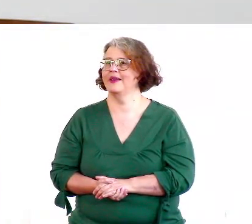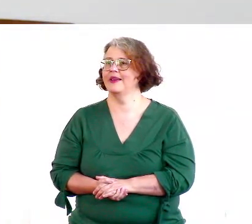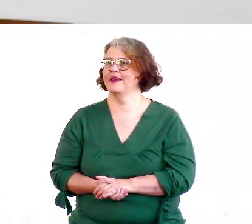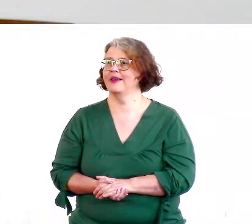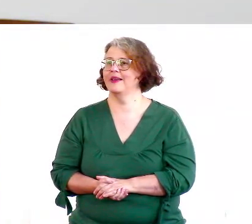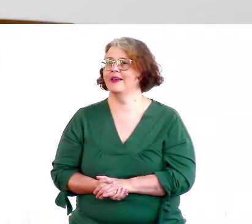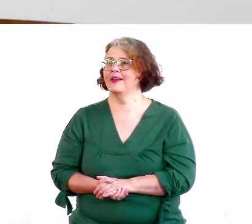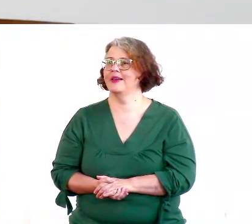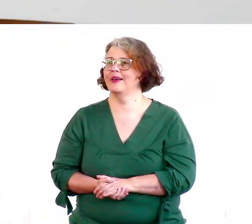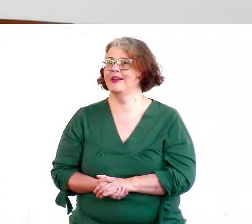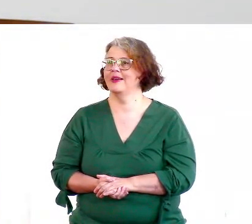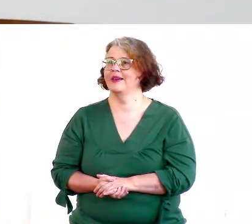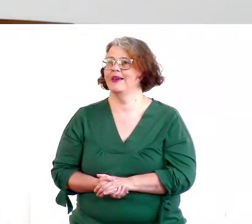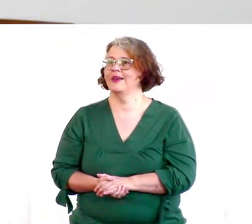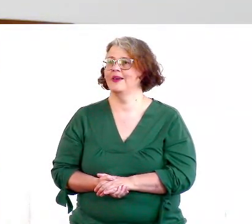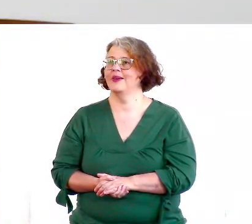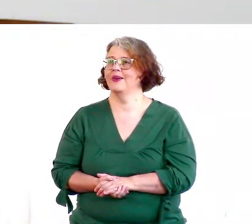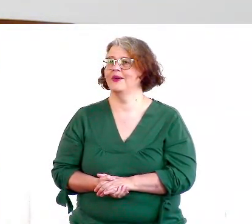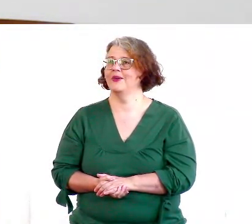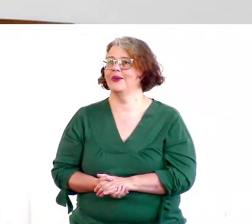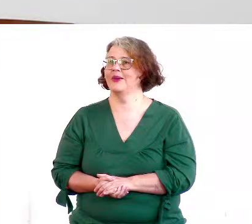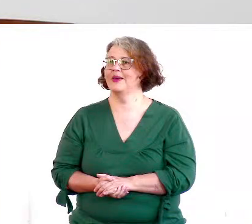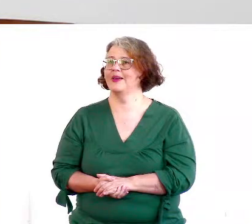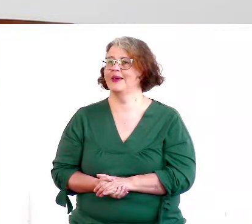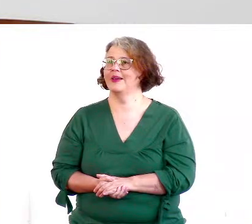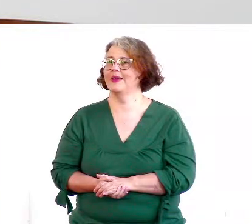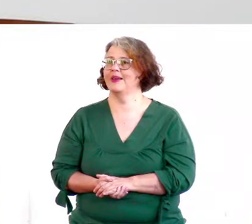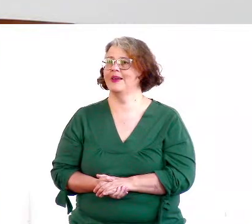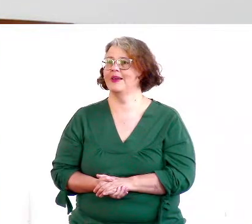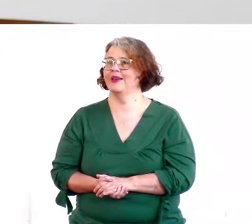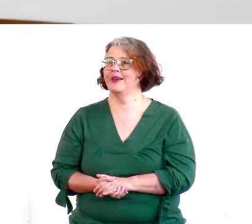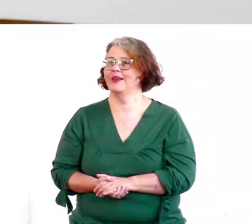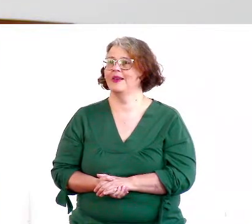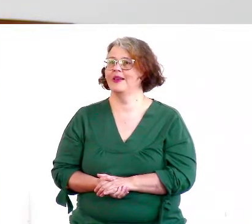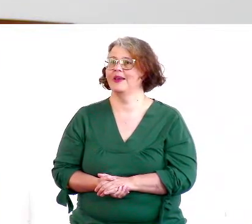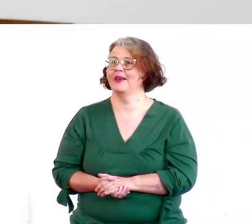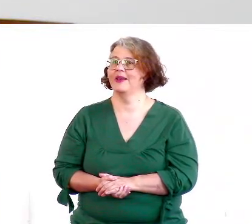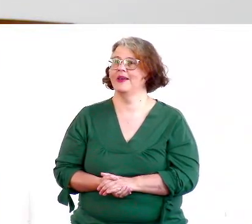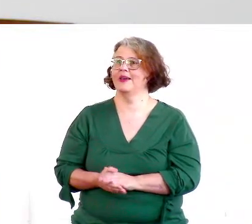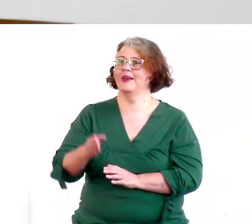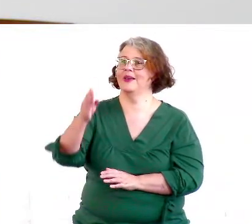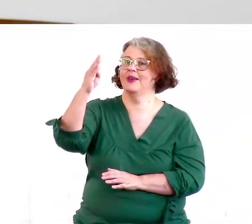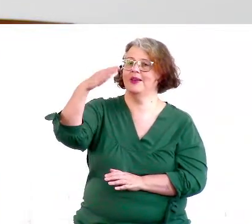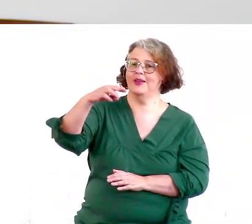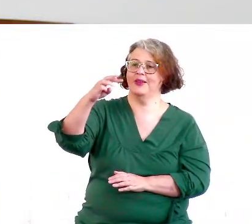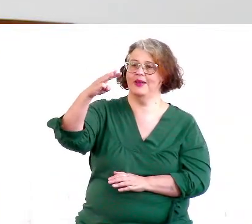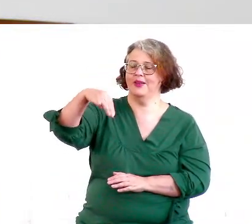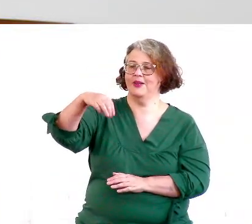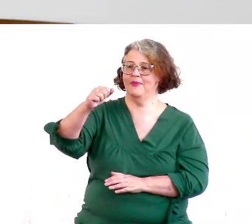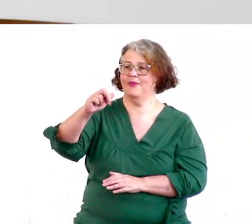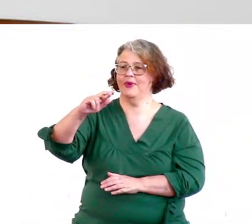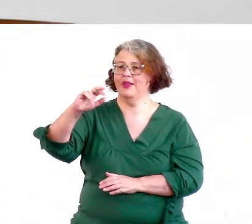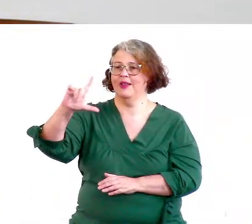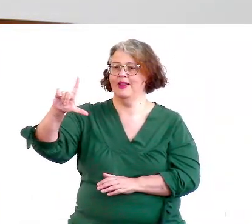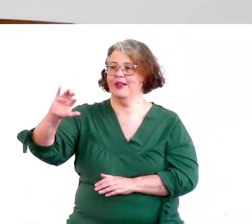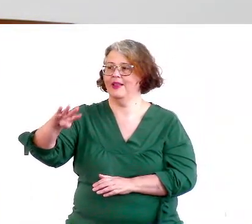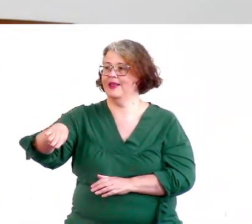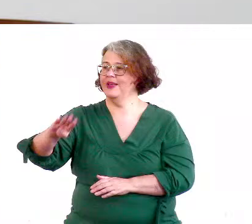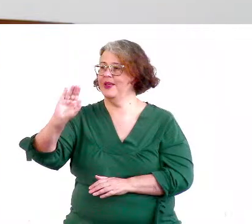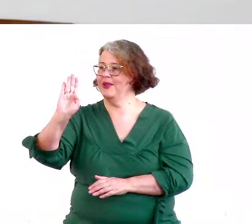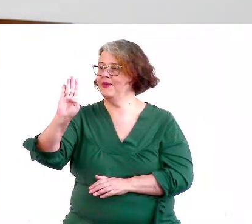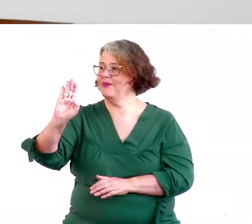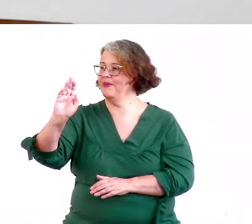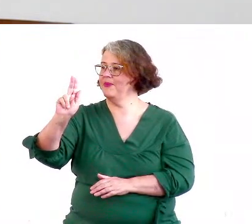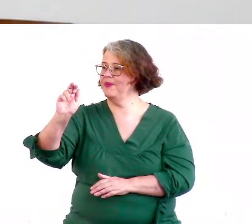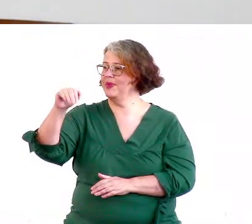Rubinho já cumprimentando também. Que bom. A Marli e Bianca, mães da Bia. Então já vi aqui também, mãe